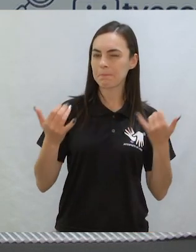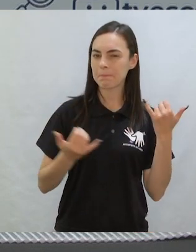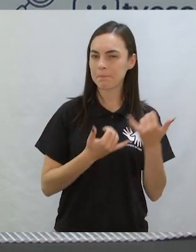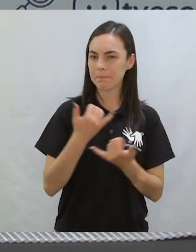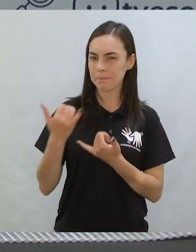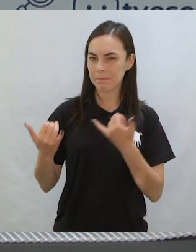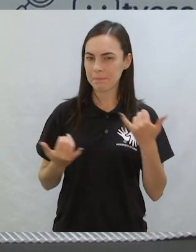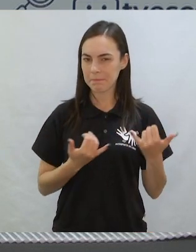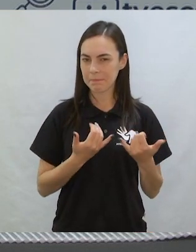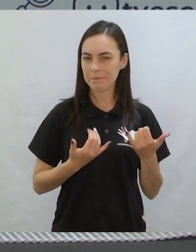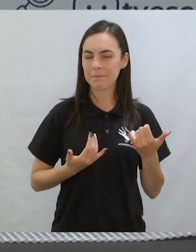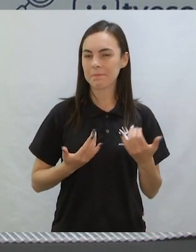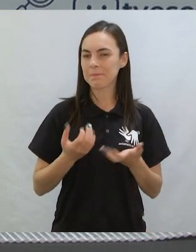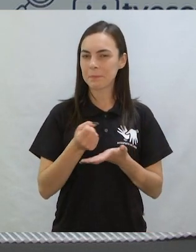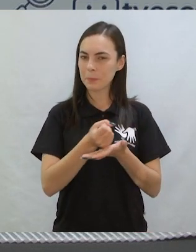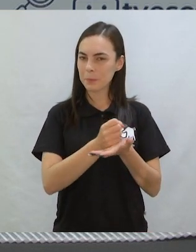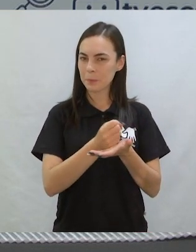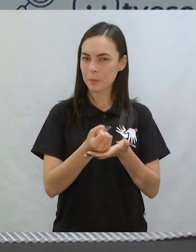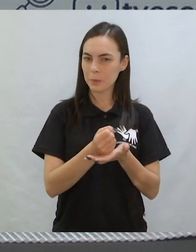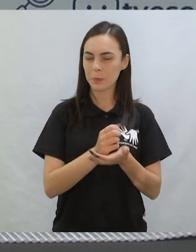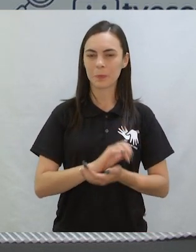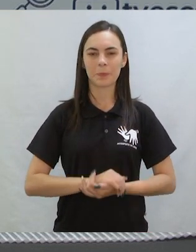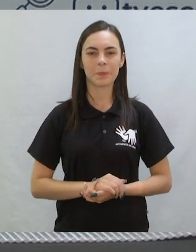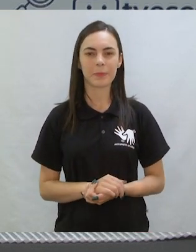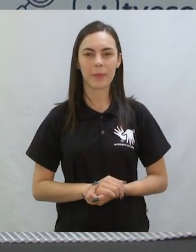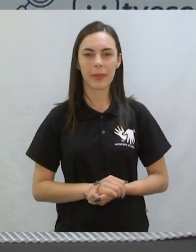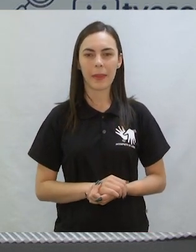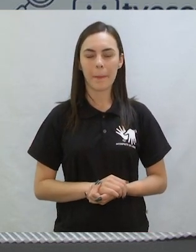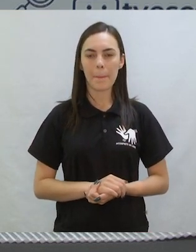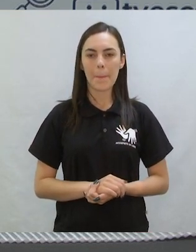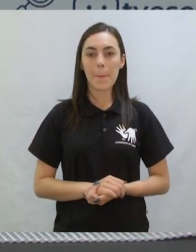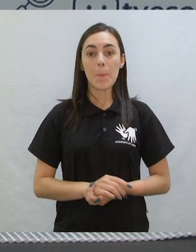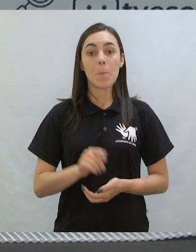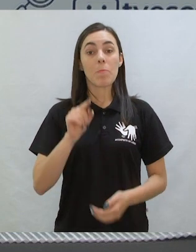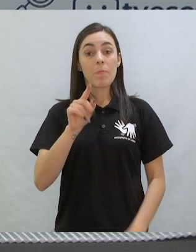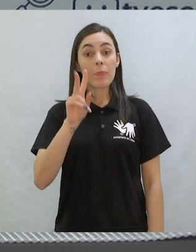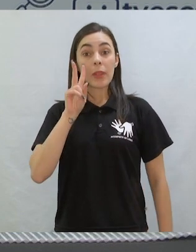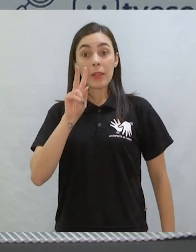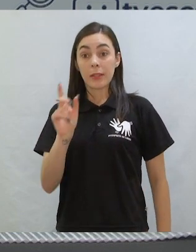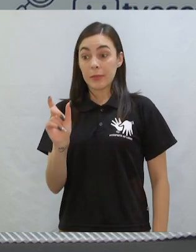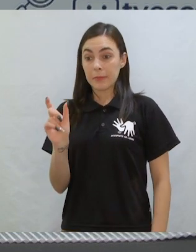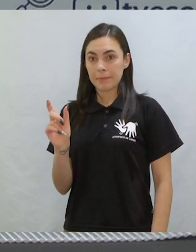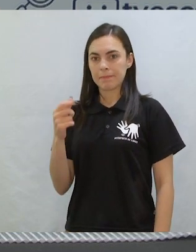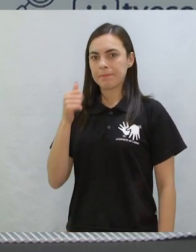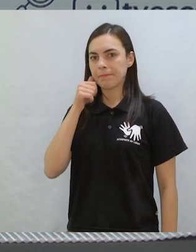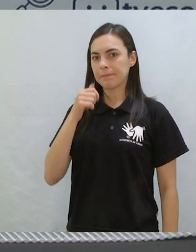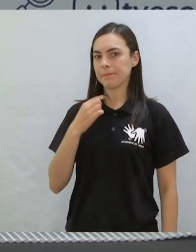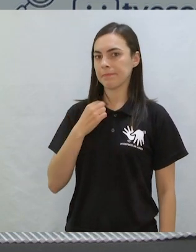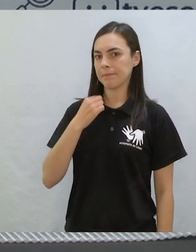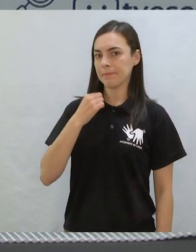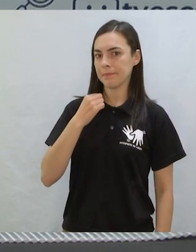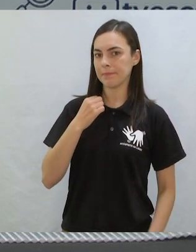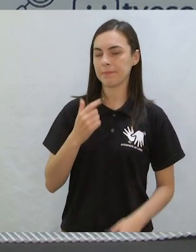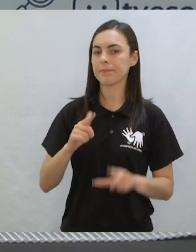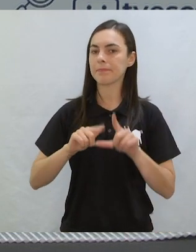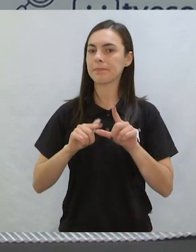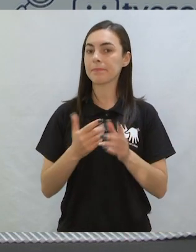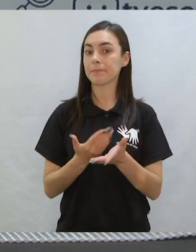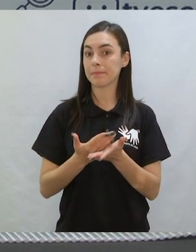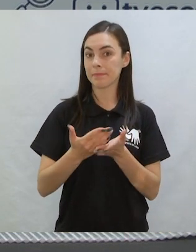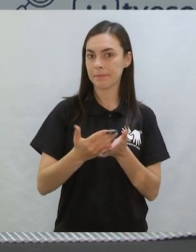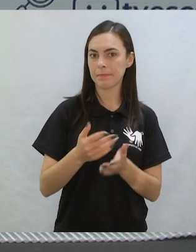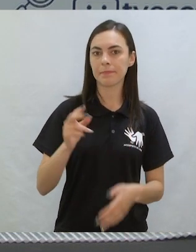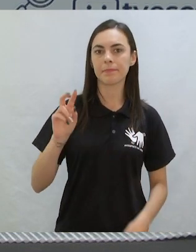vamos juntos nessa brincadeira aqui, nesse nosso jogo aqui, tá? Vocês viram que a palavra